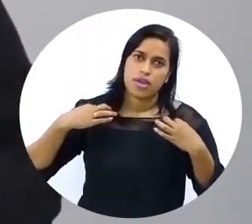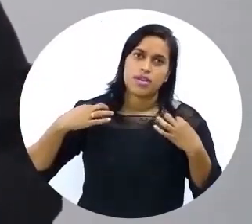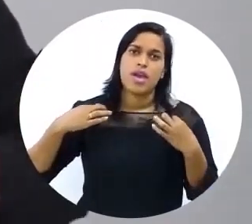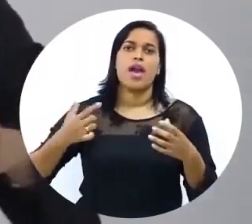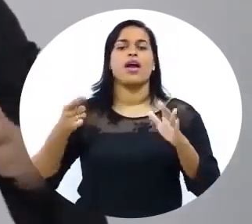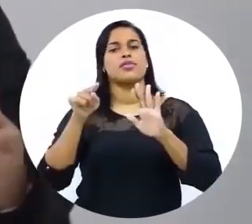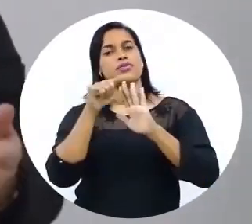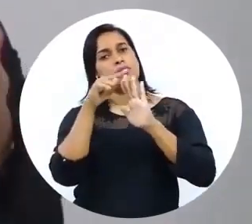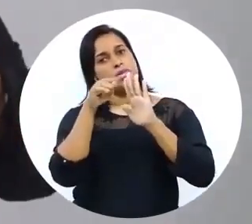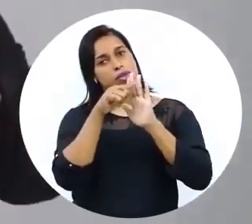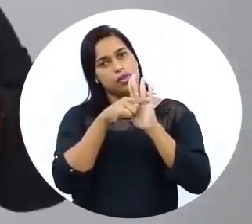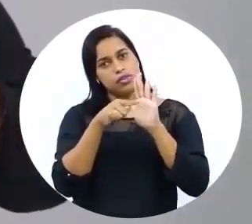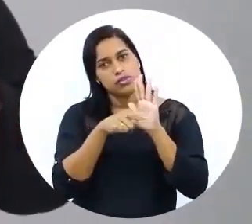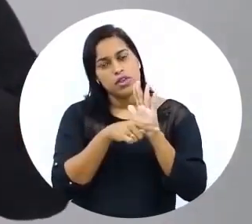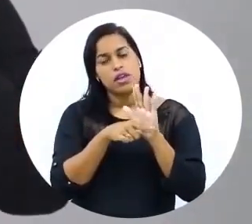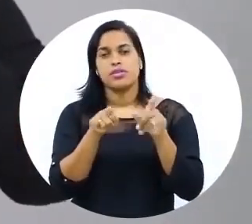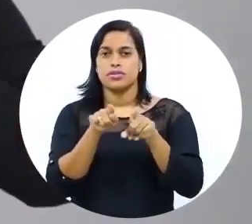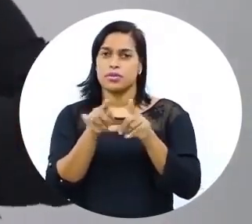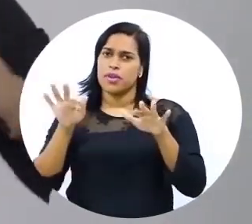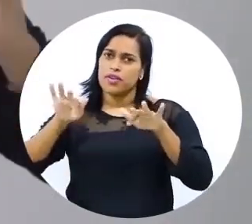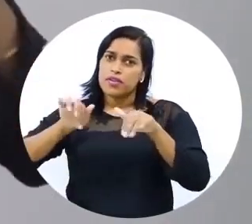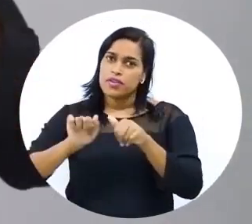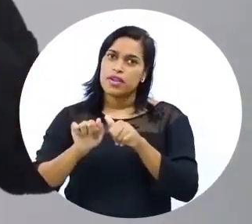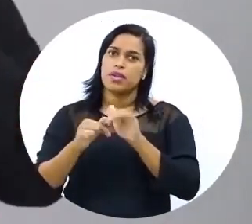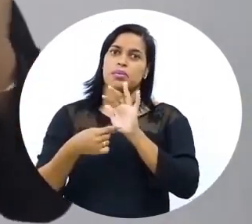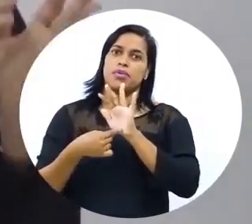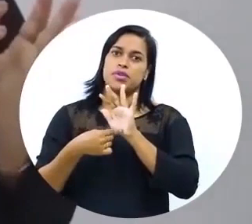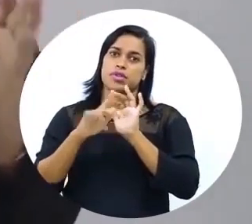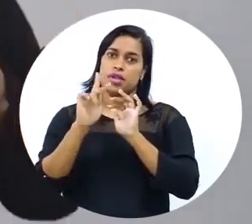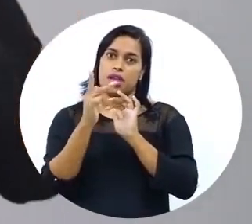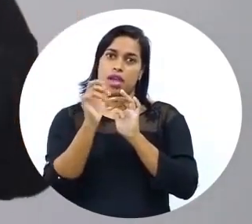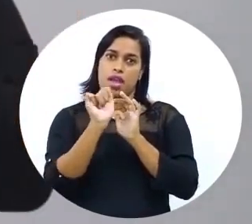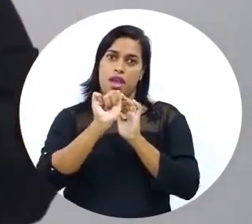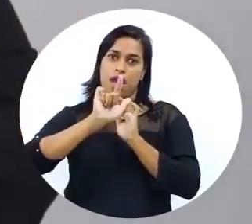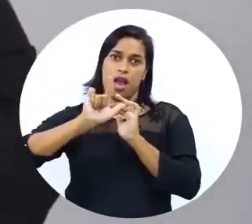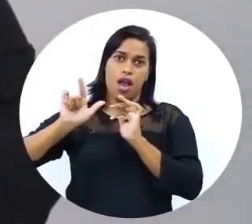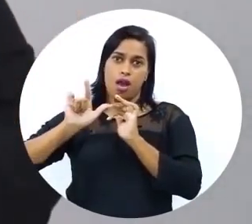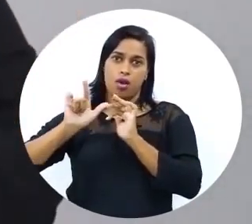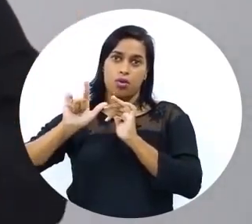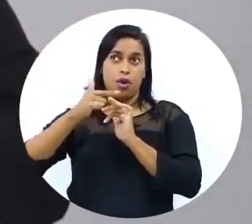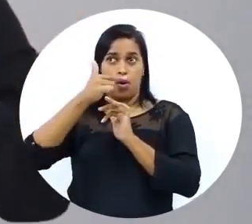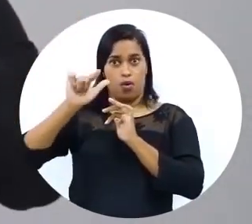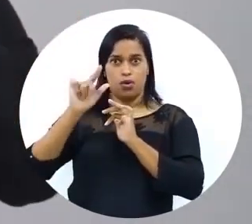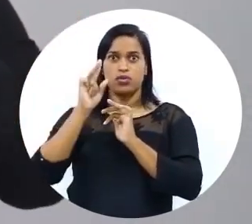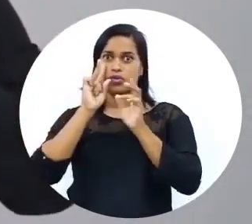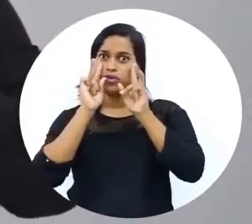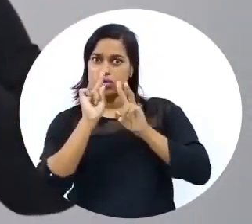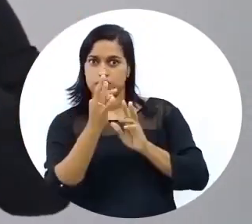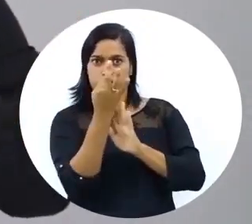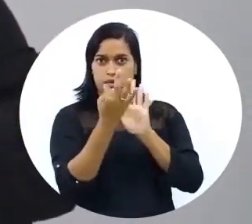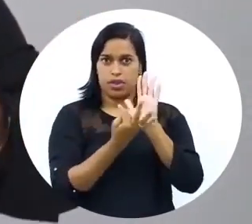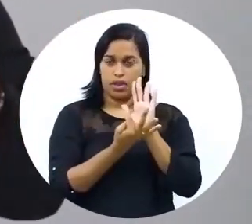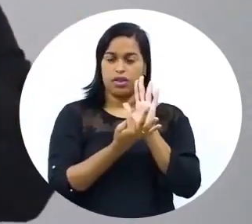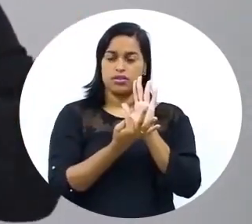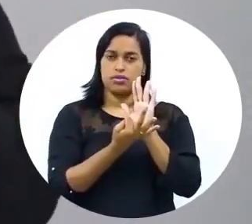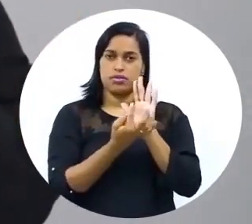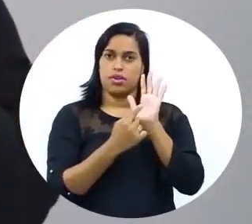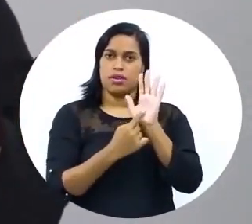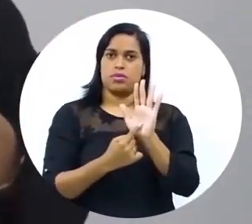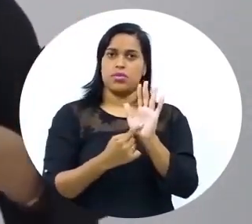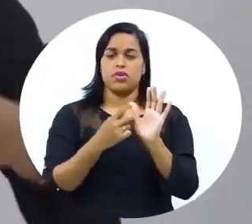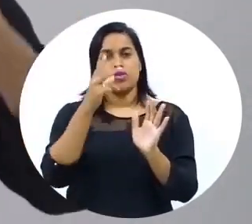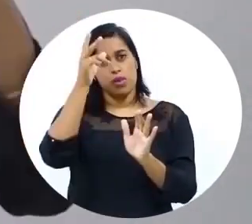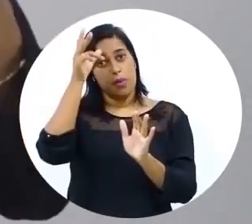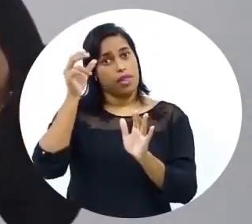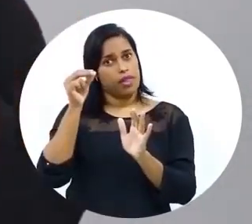ligadas a projetos. E finalmente, Hall é um outro autor que vocês viram lá no texto. Ele traz uma